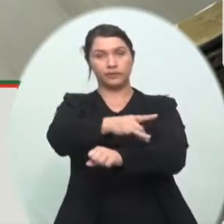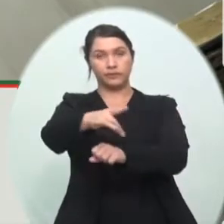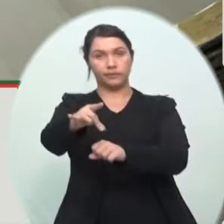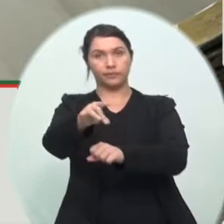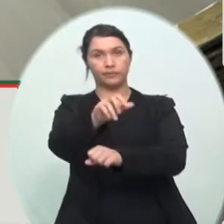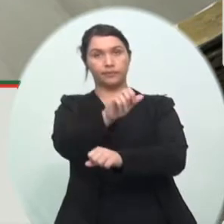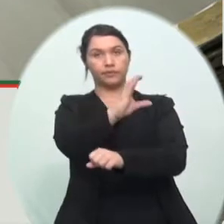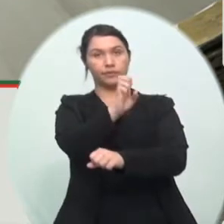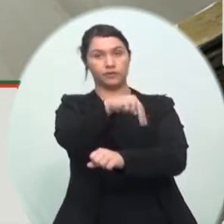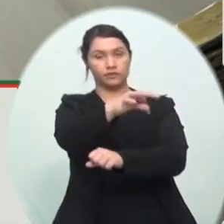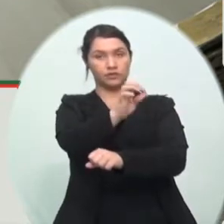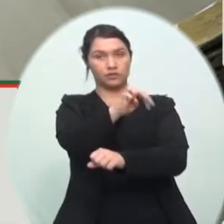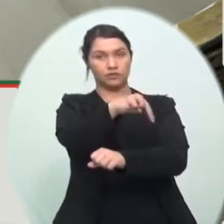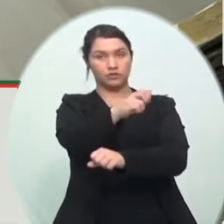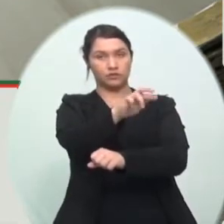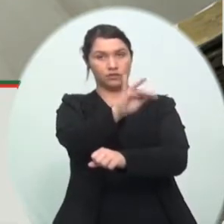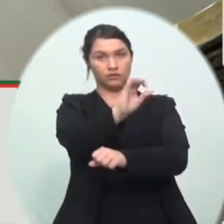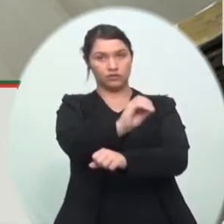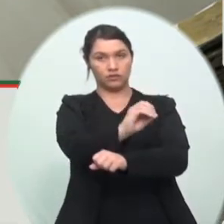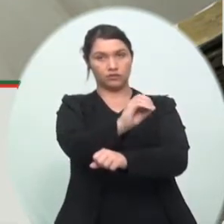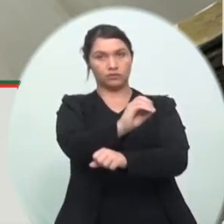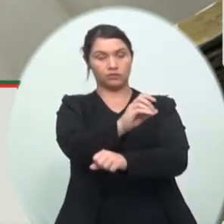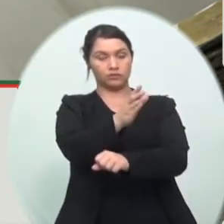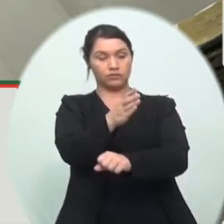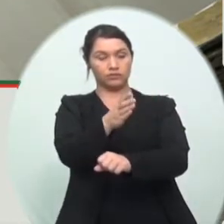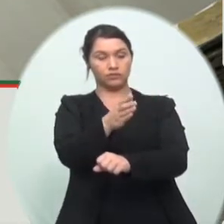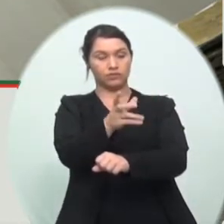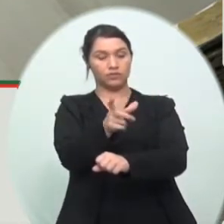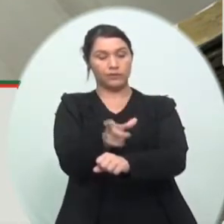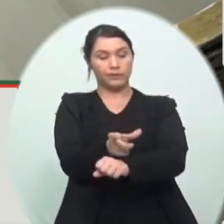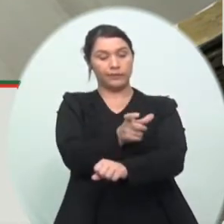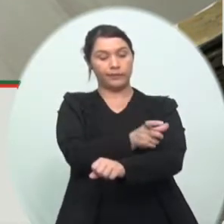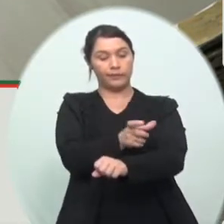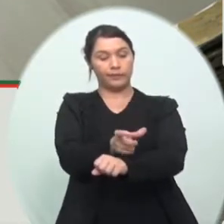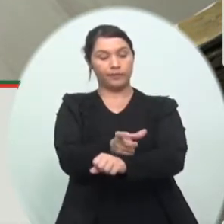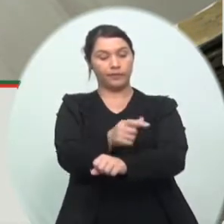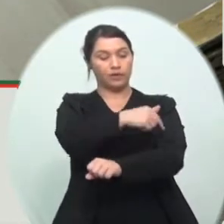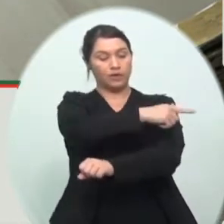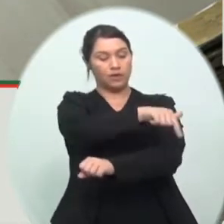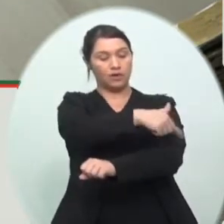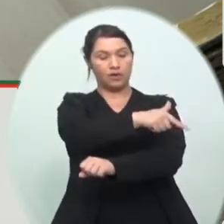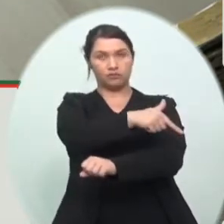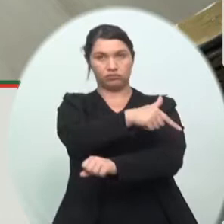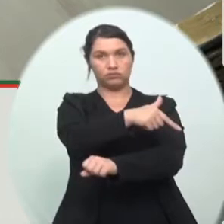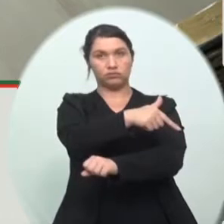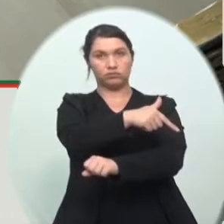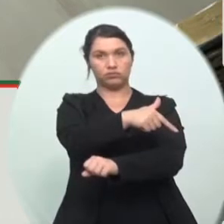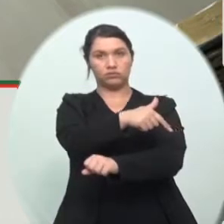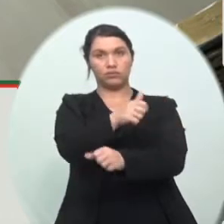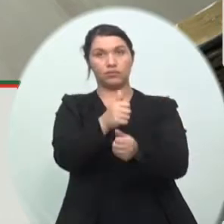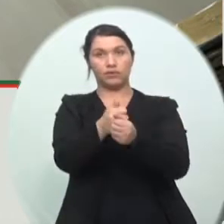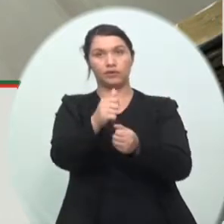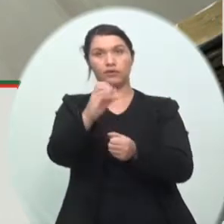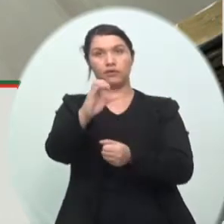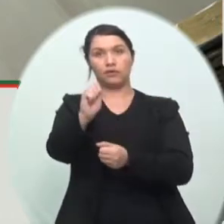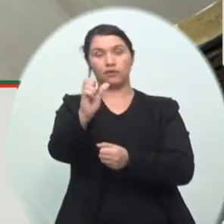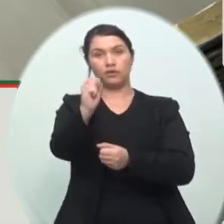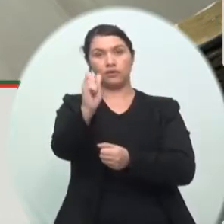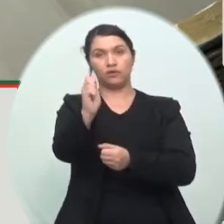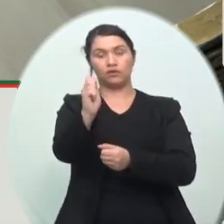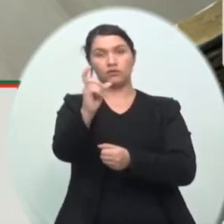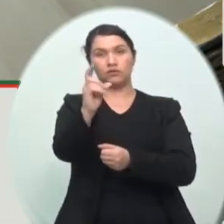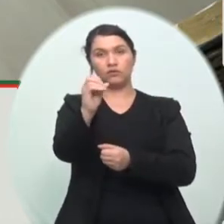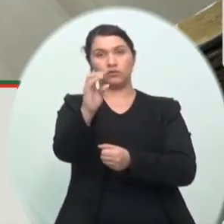Avenida Centenário, em ambos os sentidos, no trecho compreendido entre a rótula de acesso à Casa do Baile até o depósito do Mercado